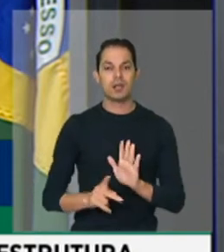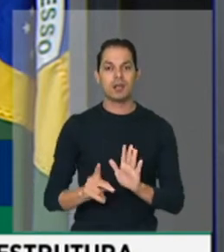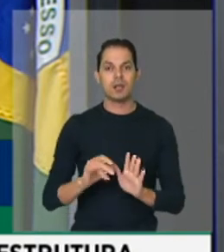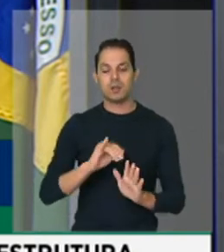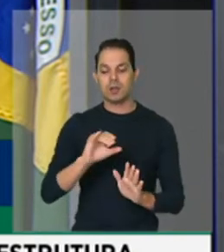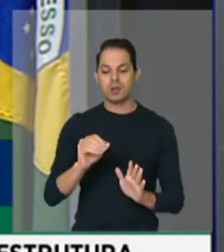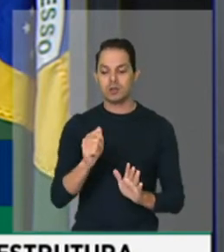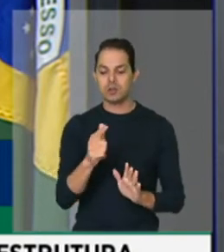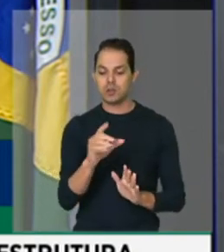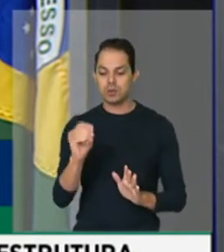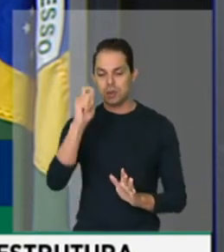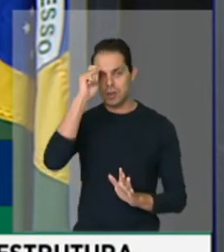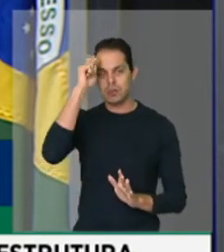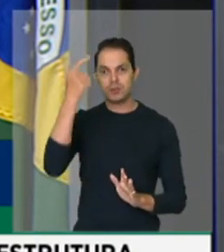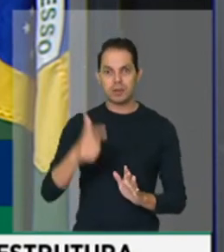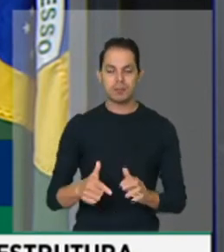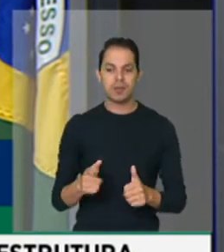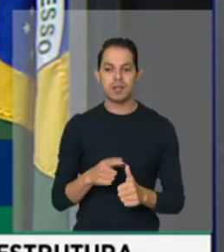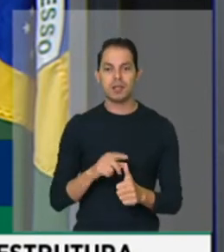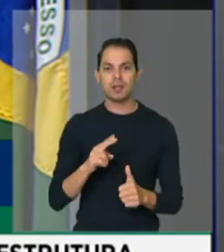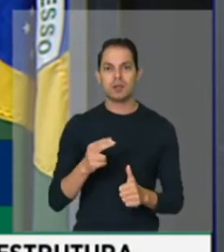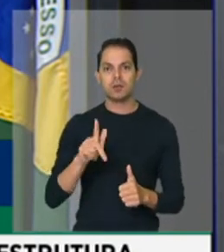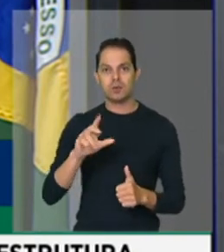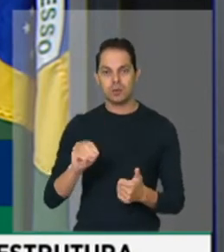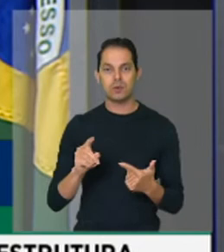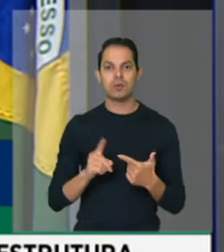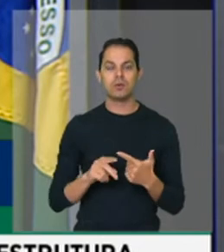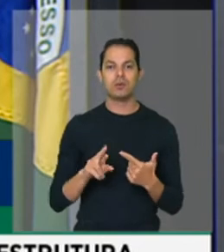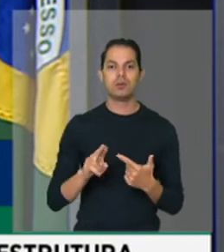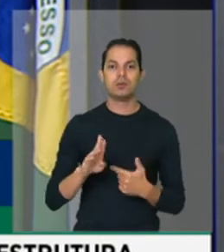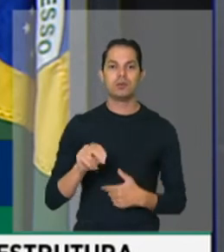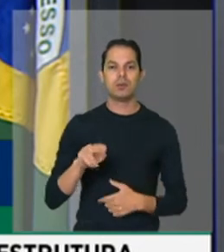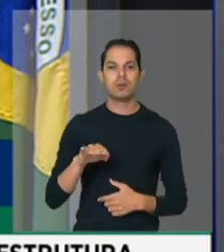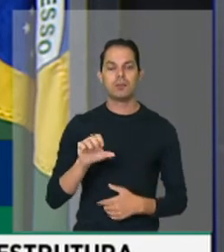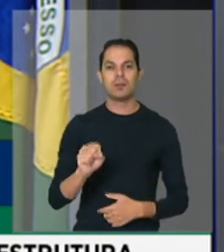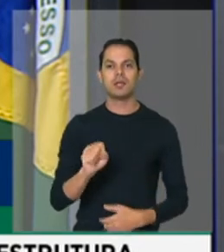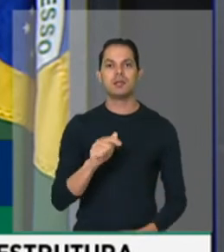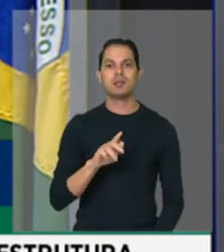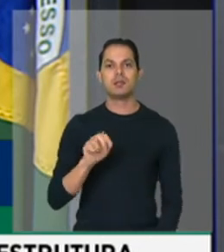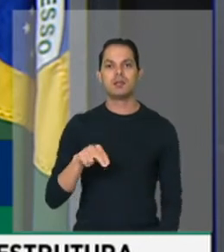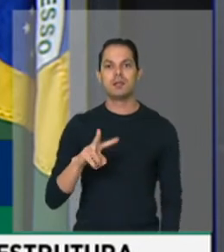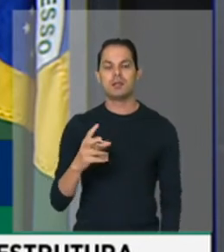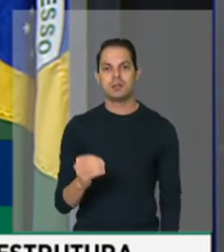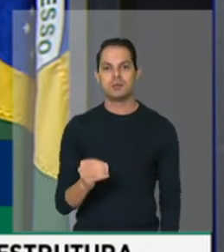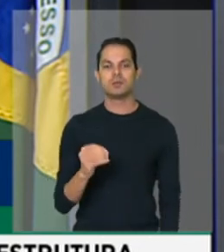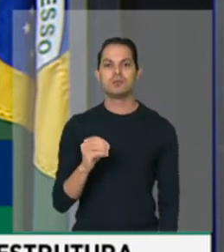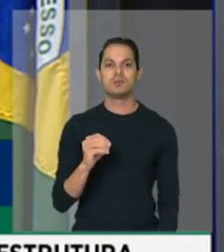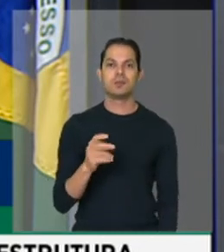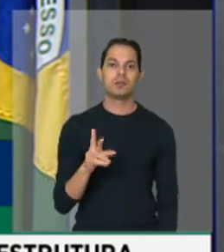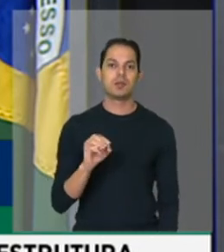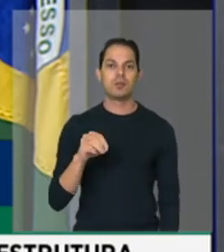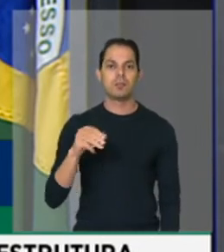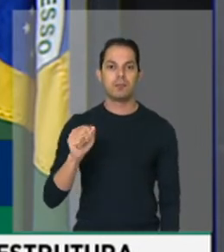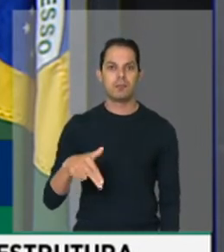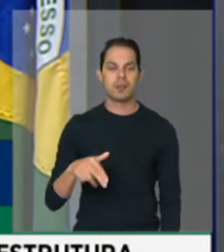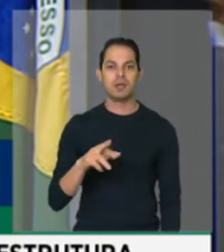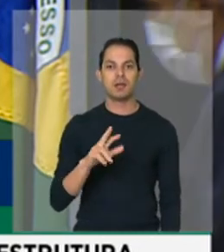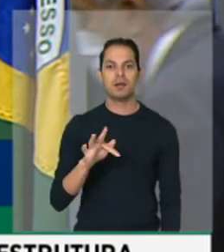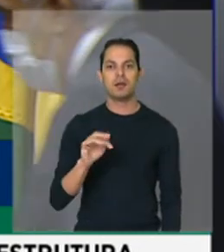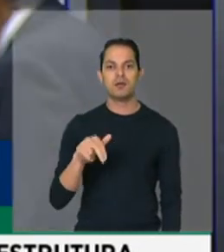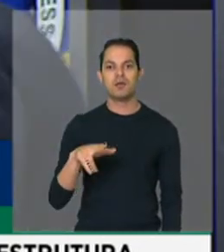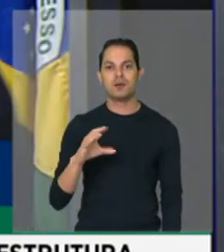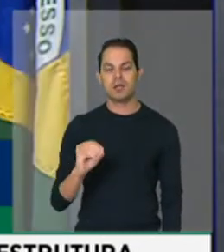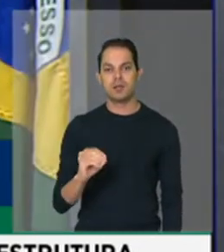Maia, os senhores deputados Hugo Leal, Rubens Bueno, Geninho Zuliani, Roman, Franco